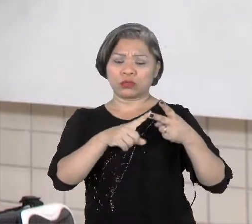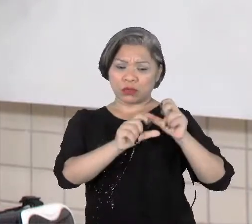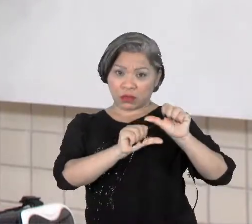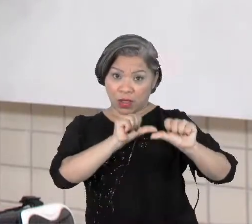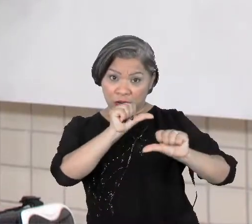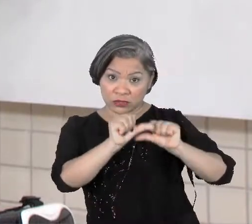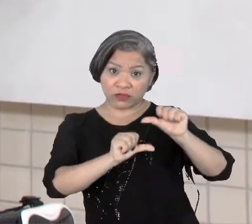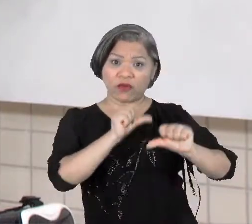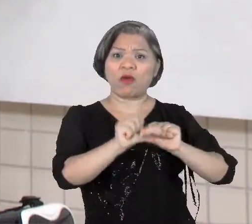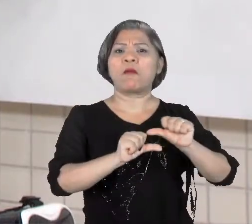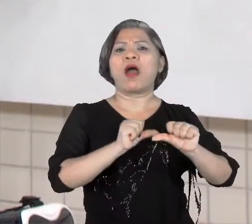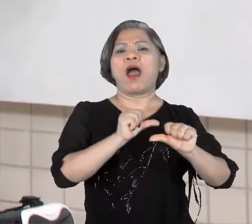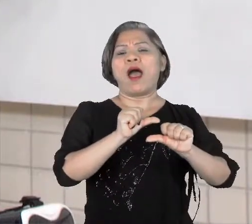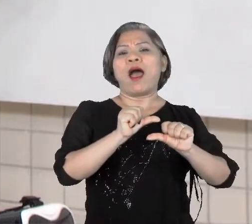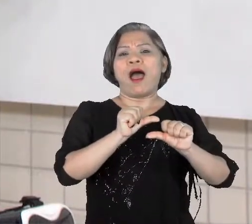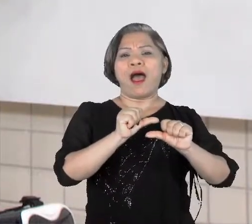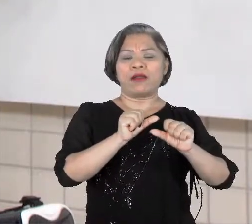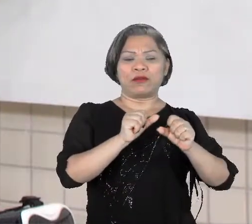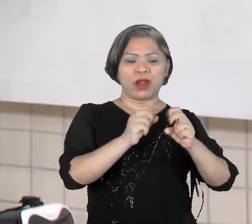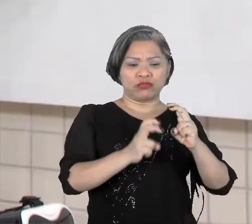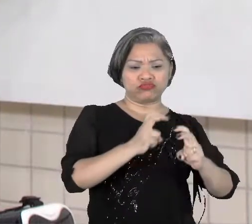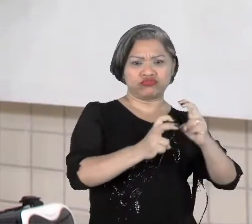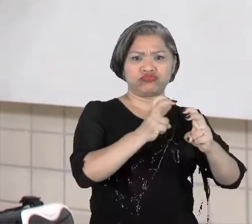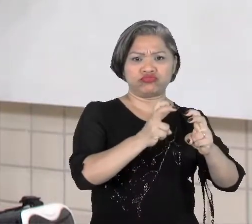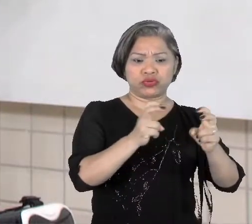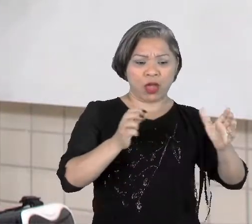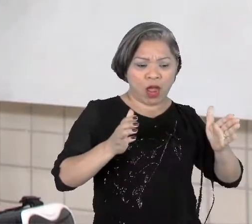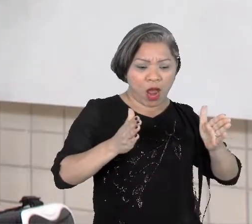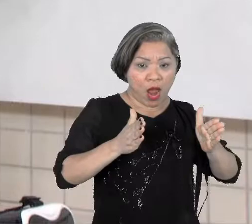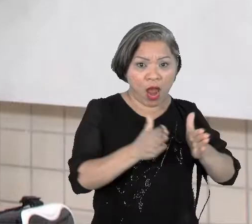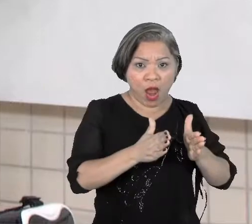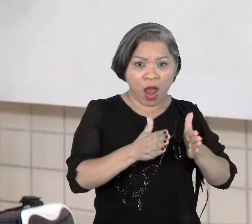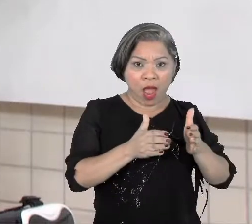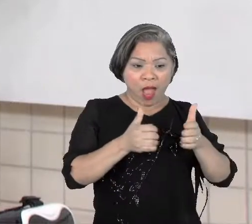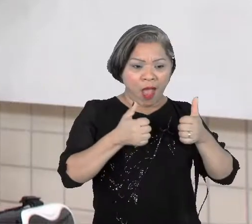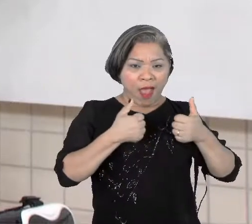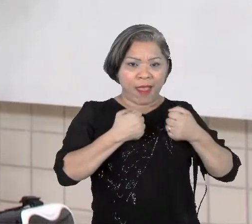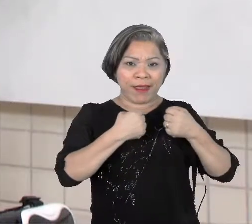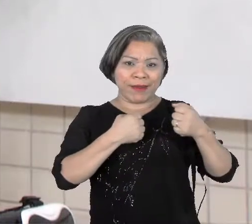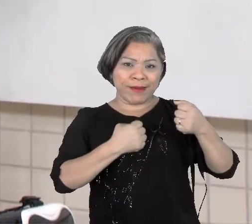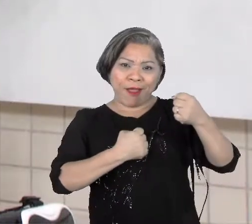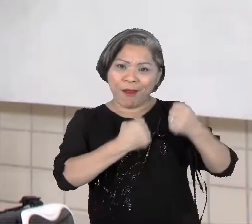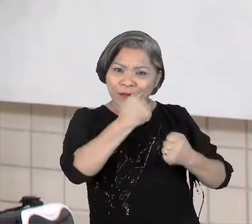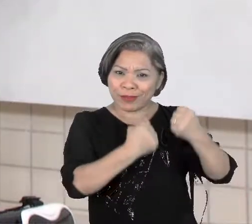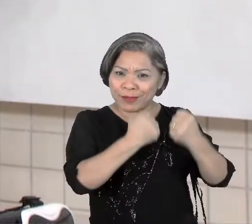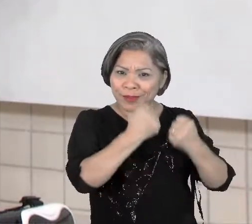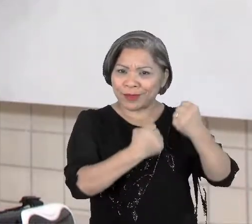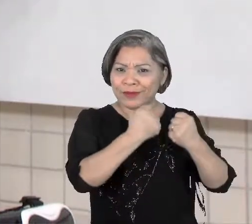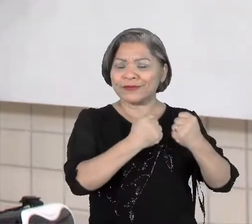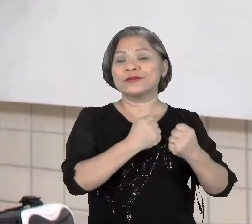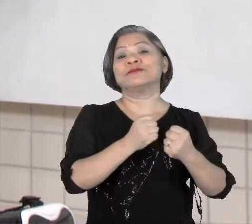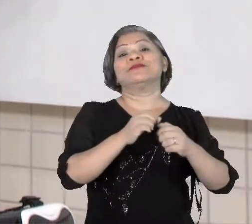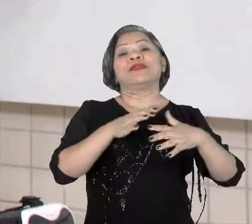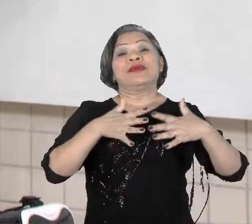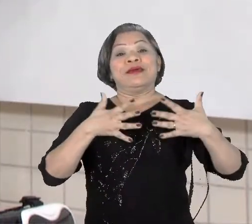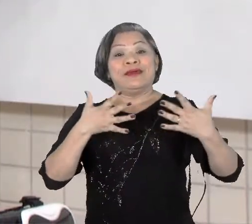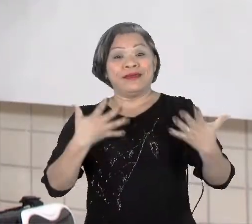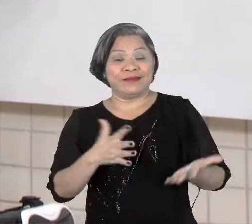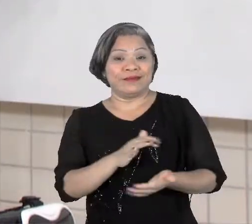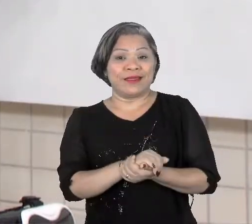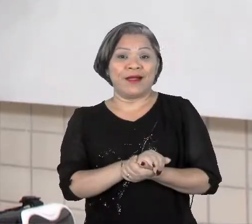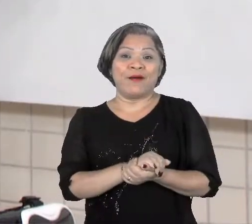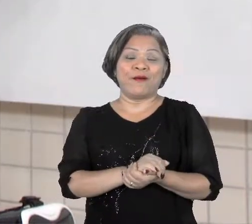veículo menor, os automóveis. Percebemos então que na segunda Revolução Industrial, os meios de transporte